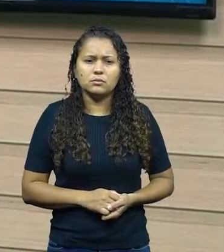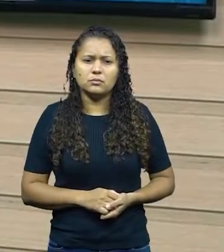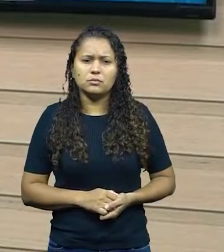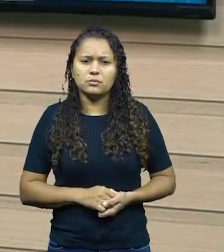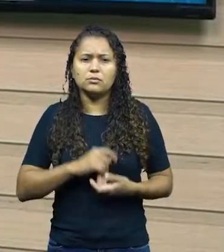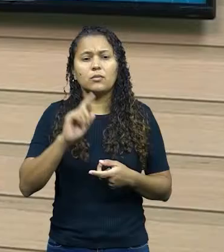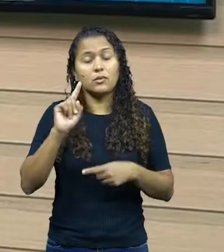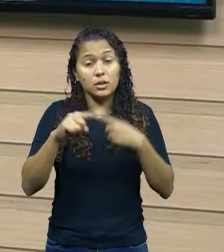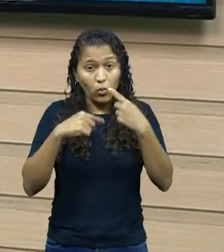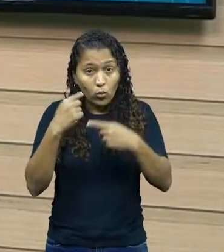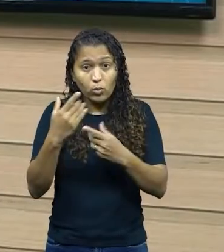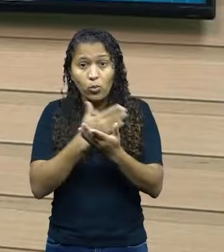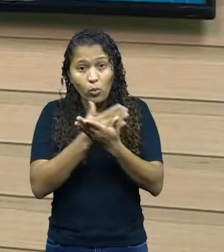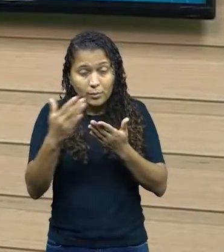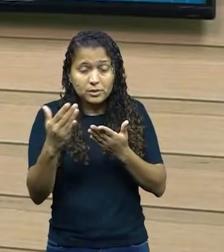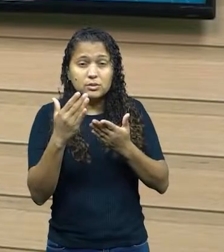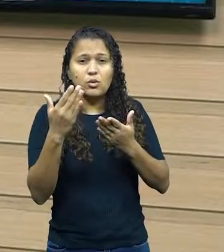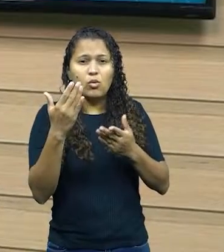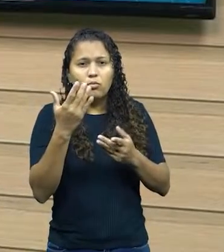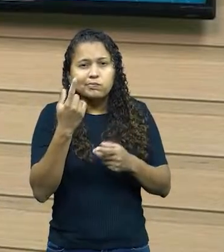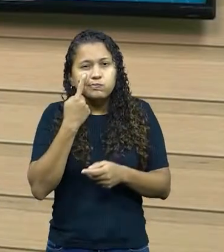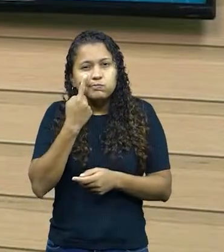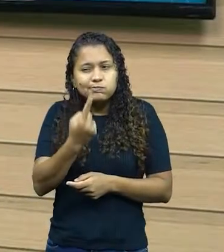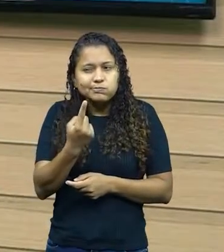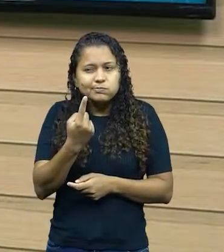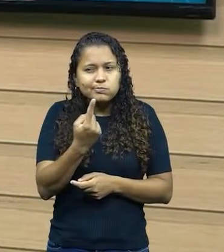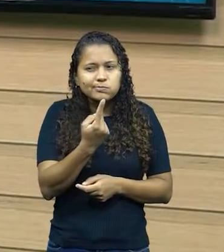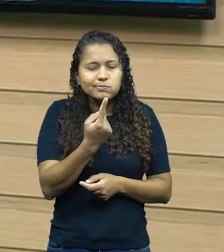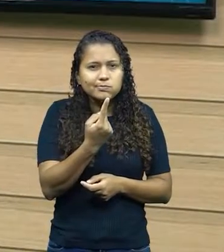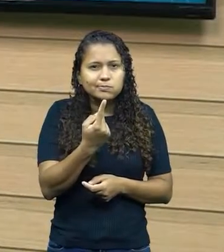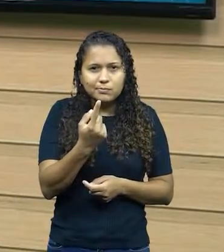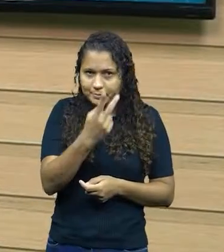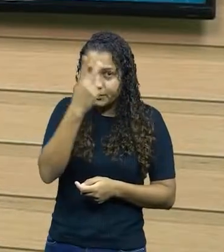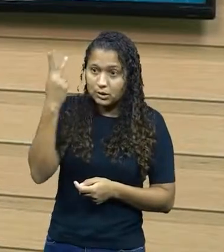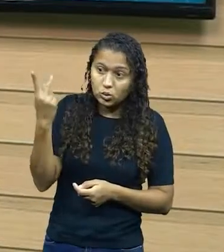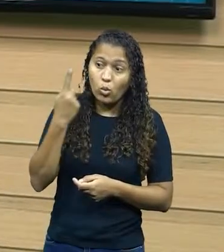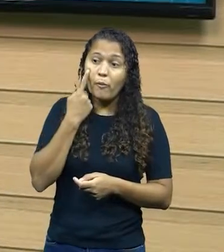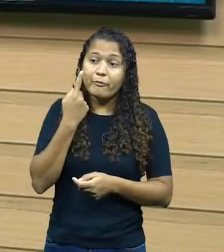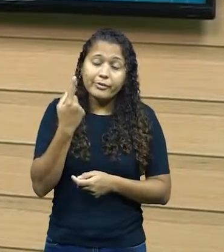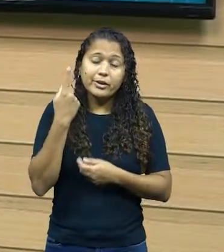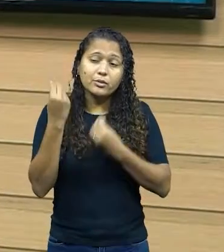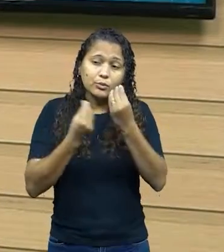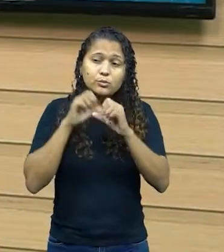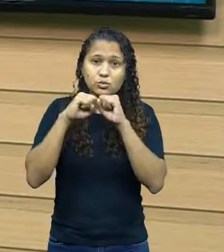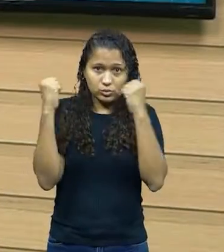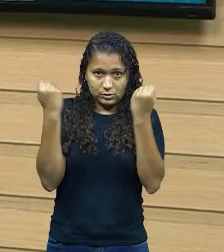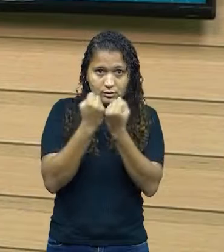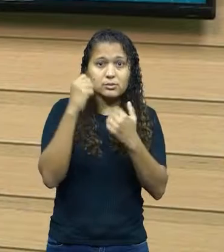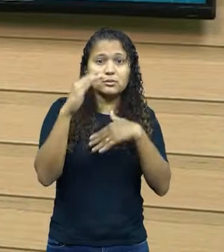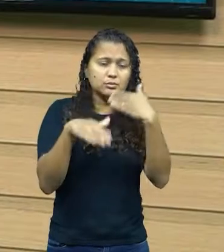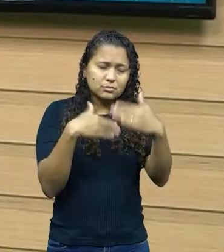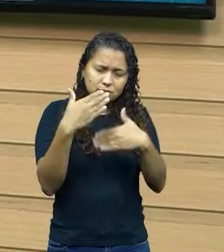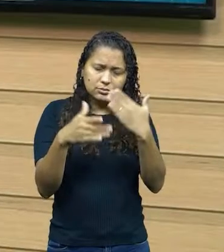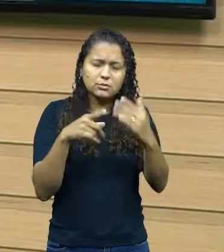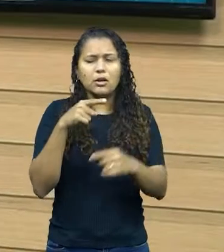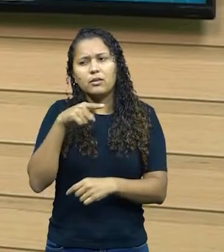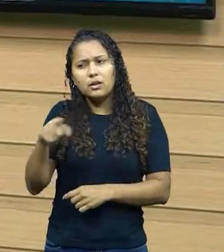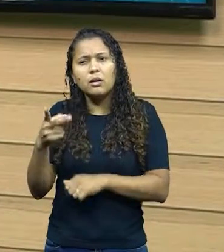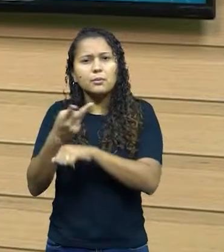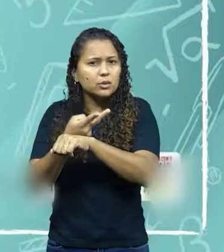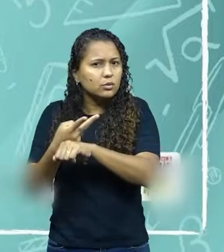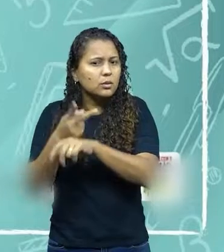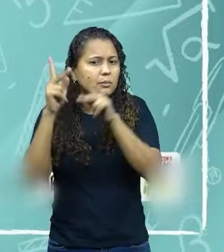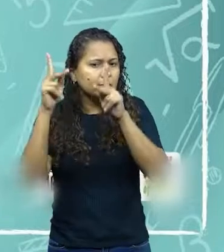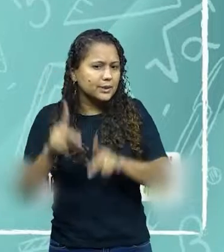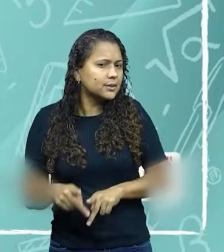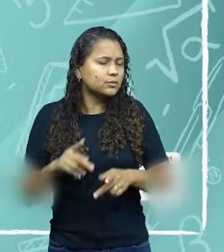partir do momento que o ser humano ele começou a se desenvolver em sociedade, ele foi lá e buscou